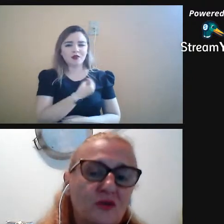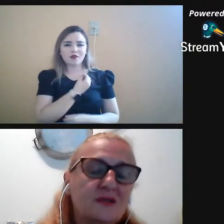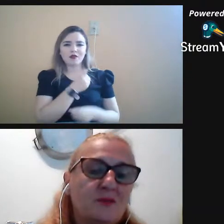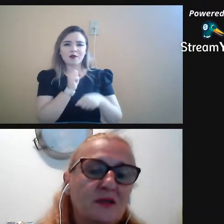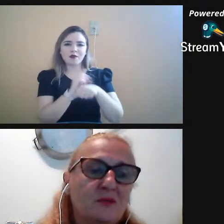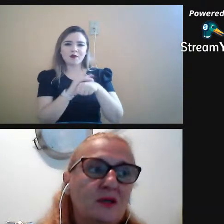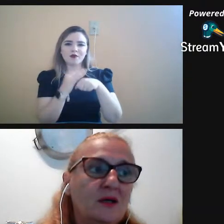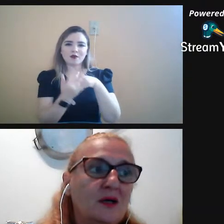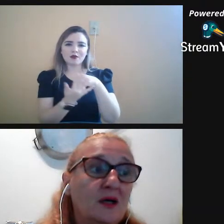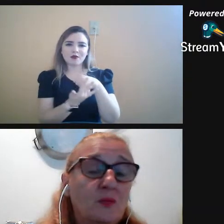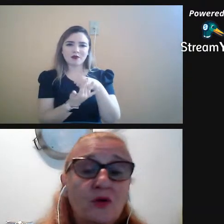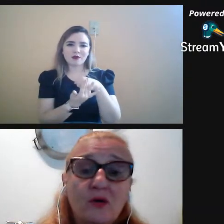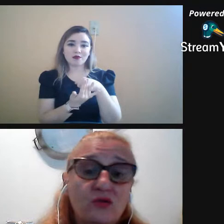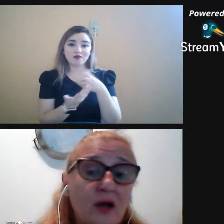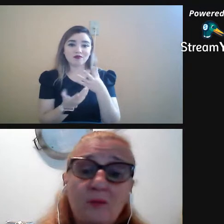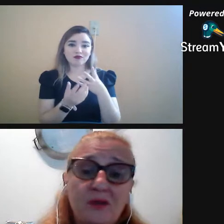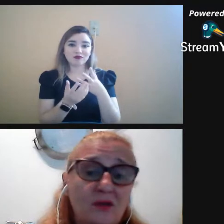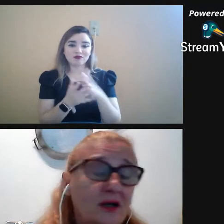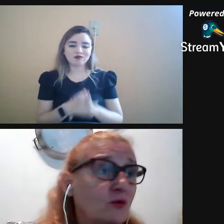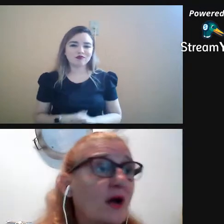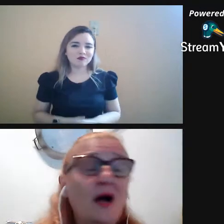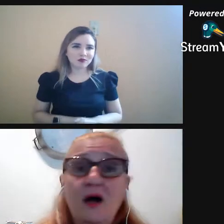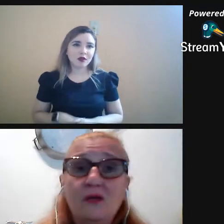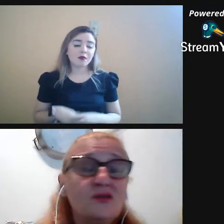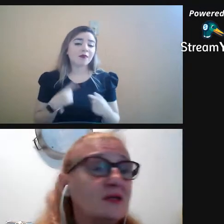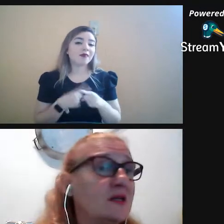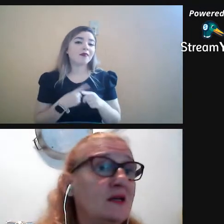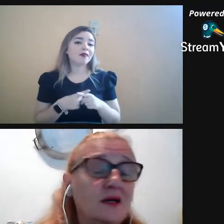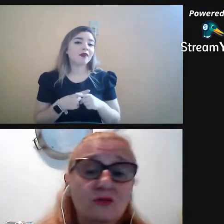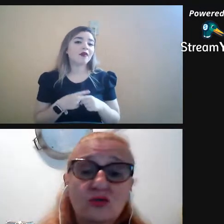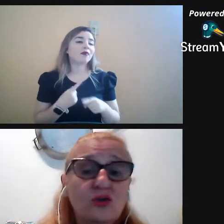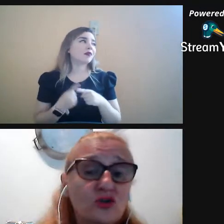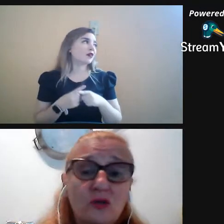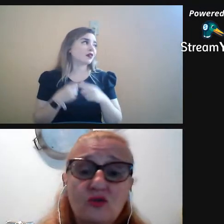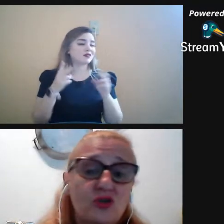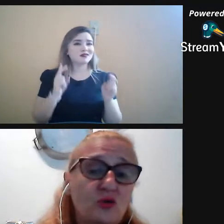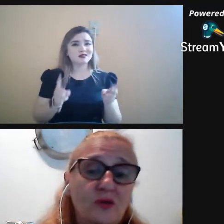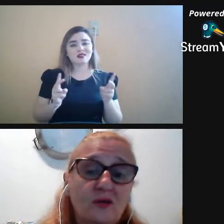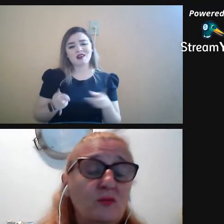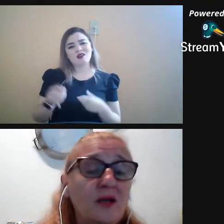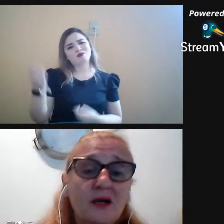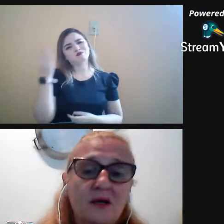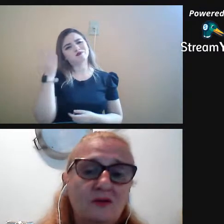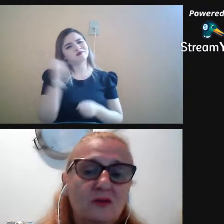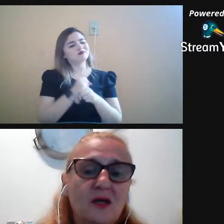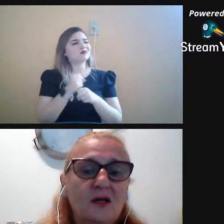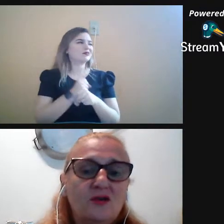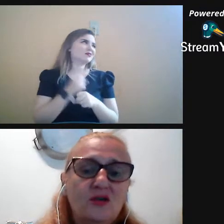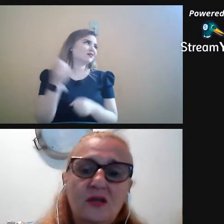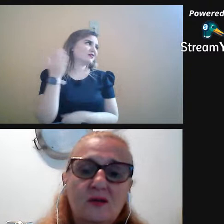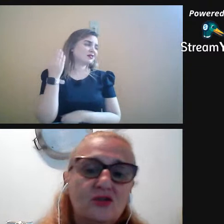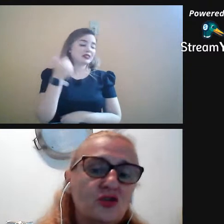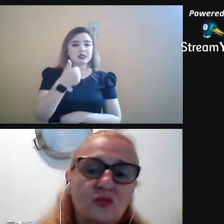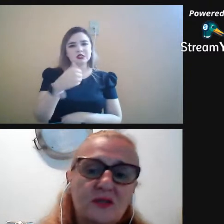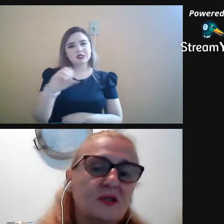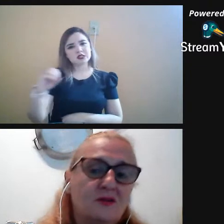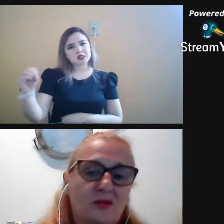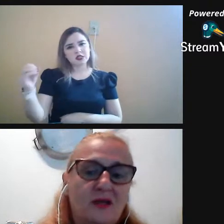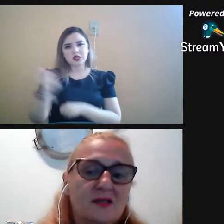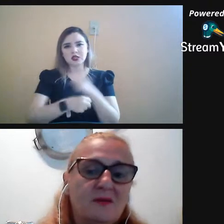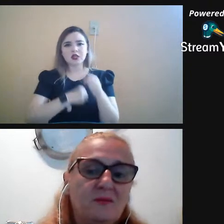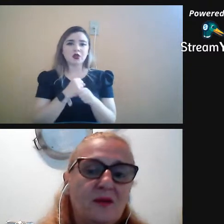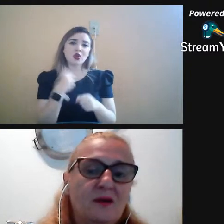nós estamos vivendo essa pandemia? Porque o tempo inteiro, há anos, há 100 anos, nós estamos destruindo e brincando de Deus e destruindo